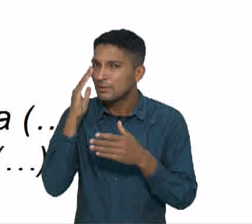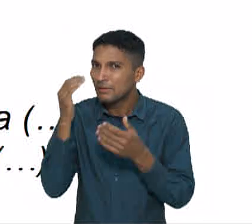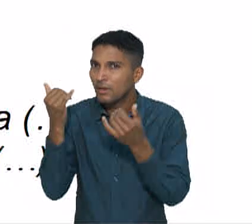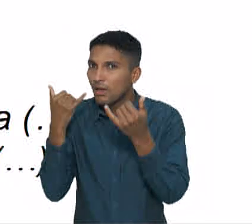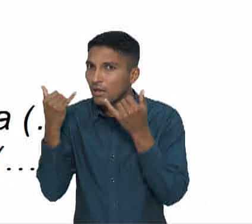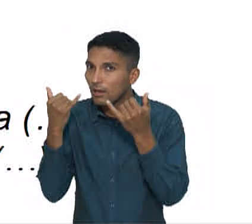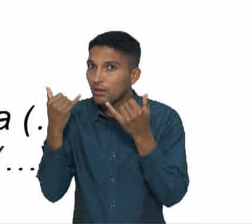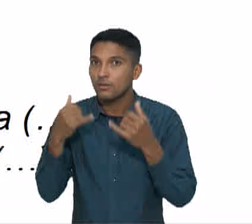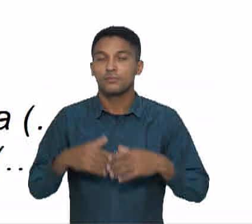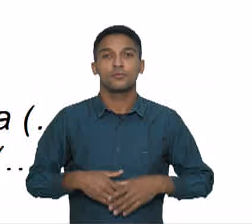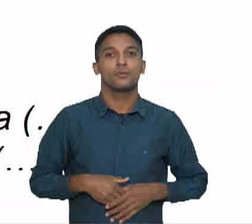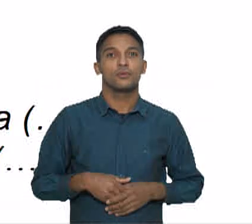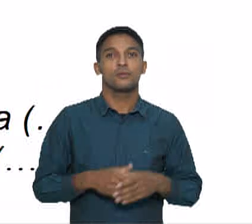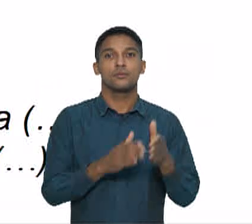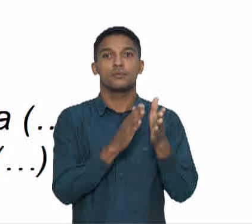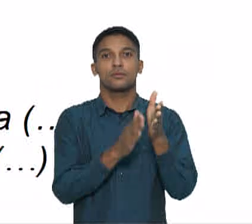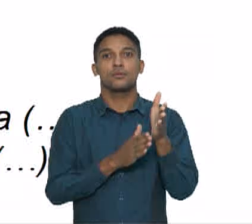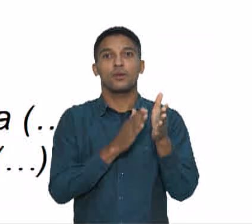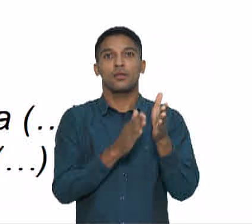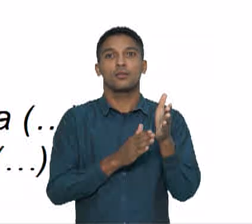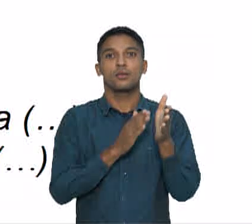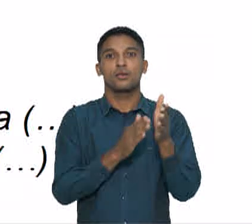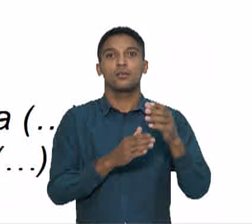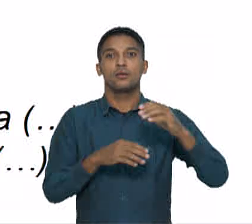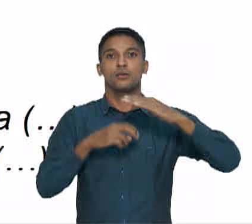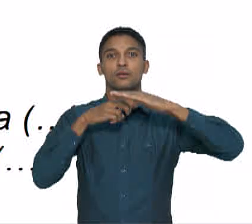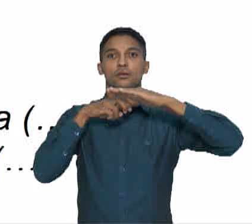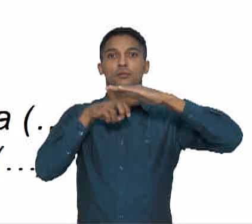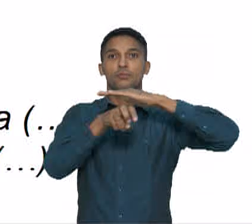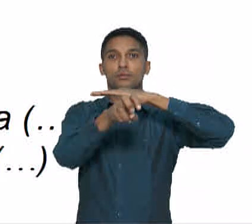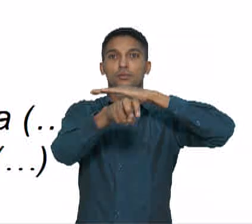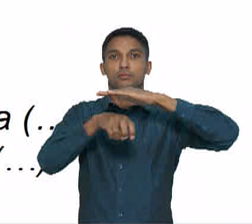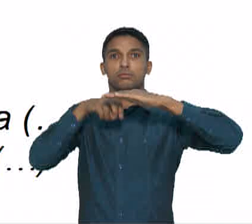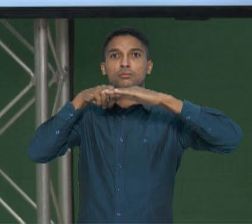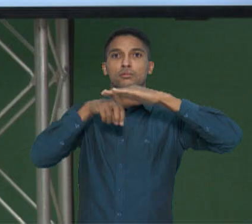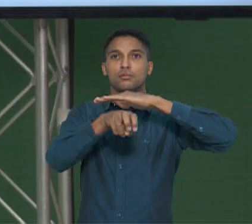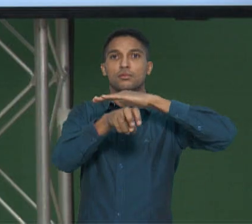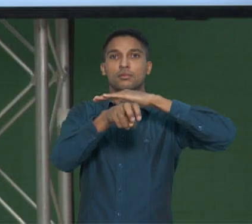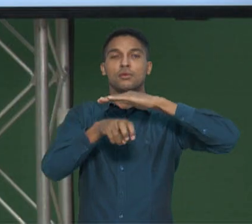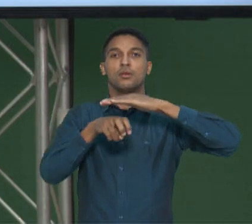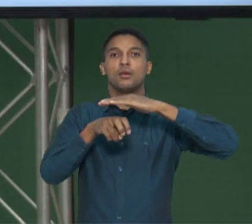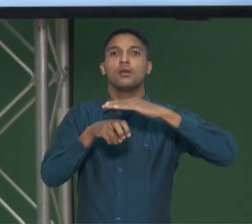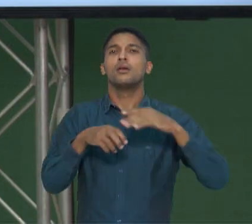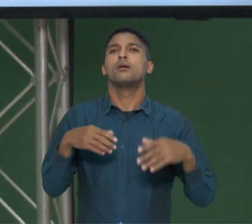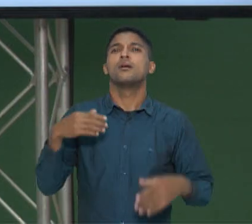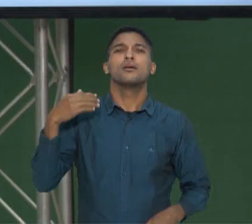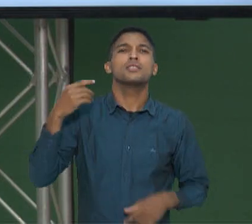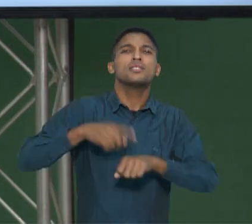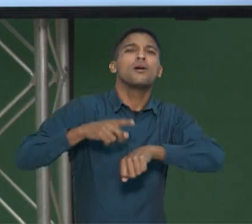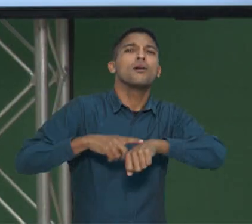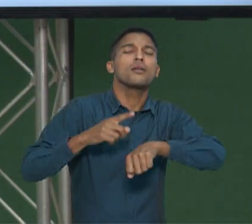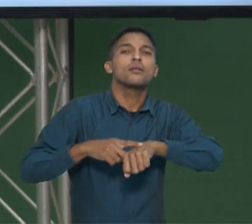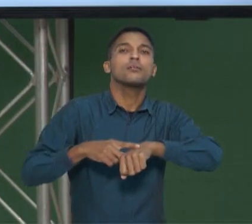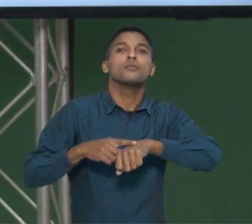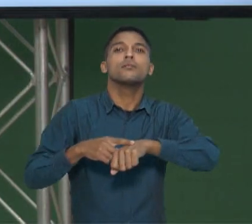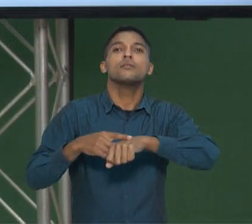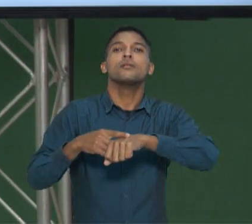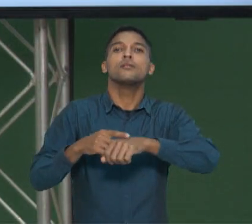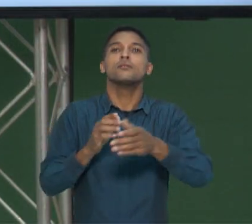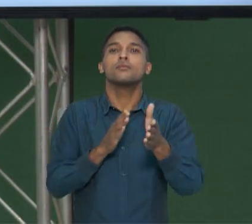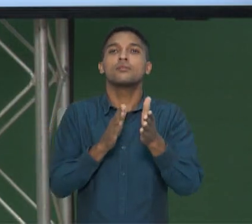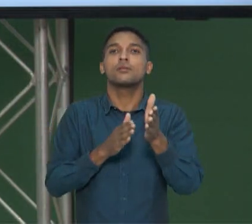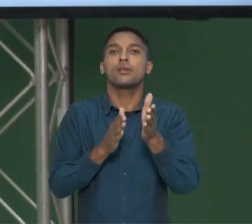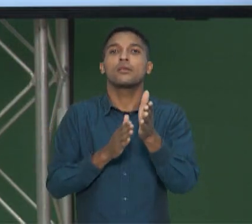o trem para tal localidade? Resposta, sale a las. Observem que